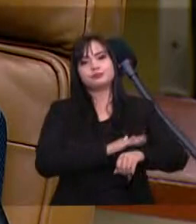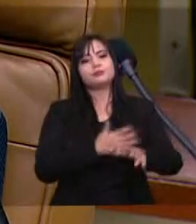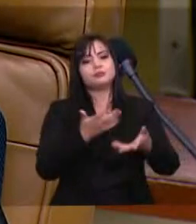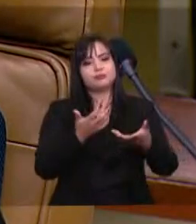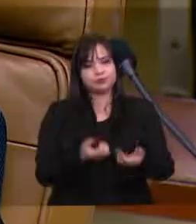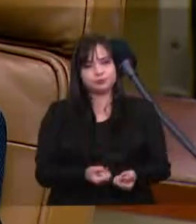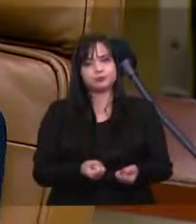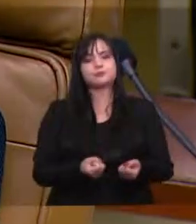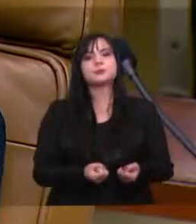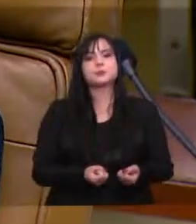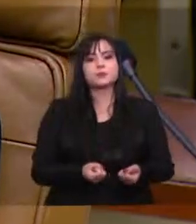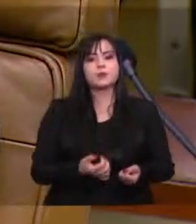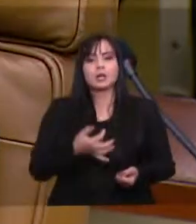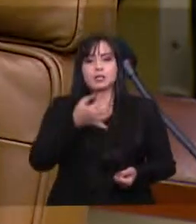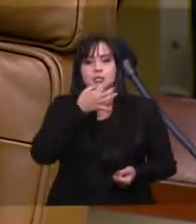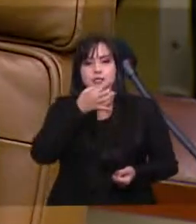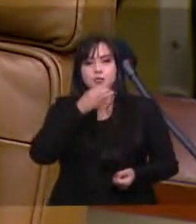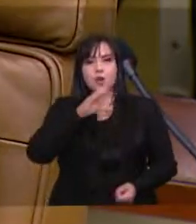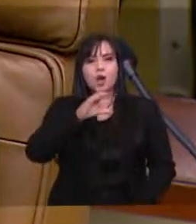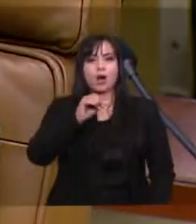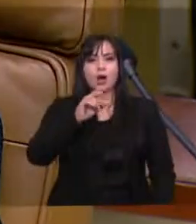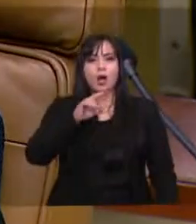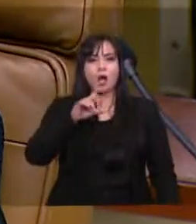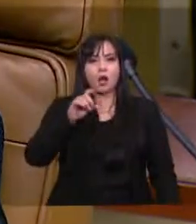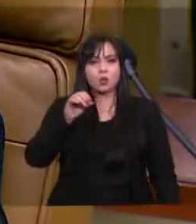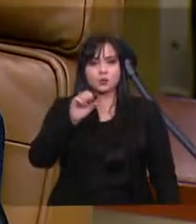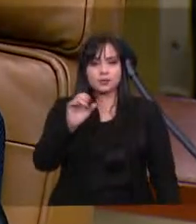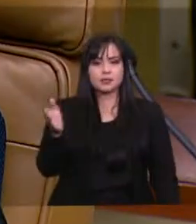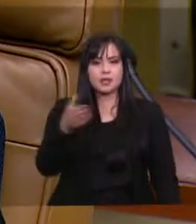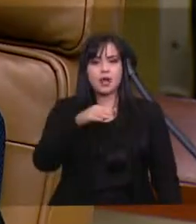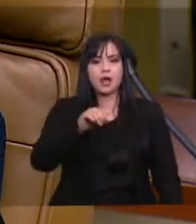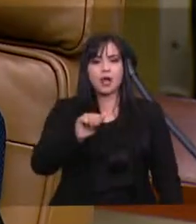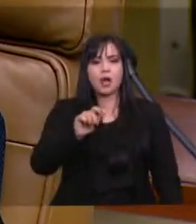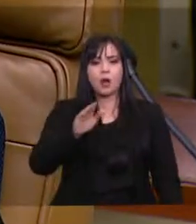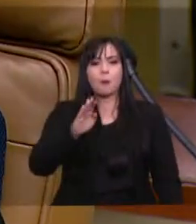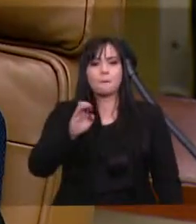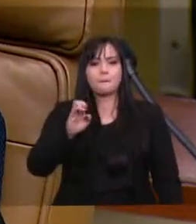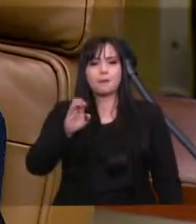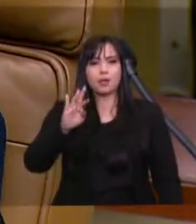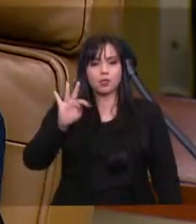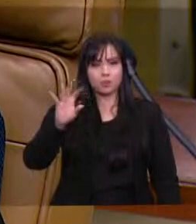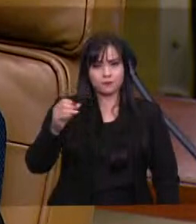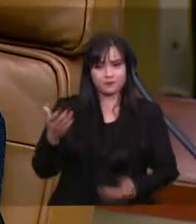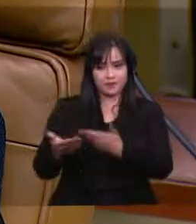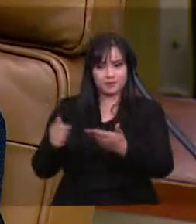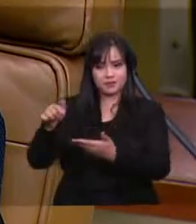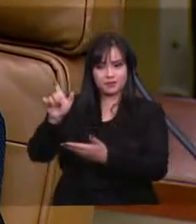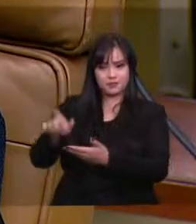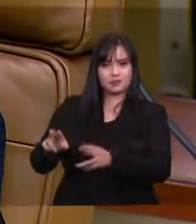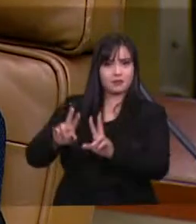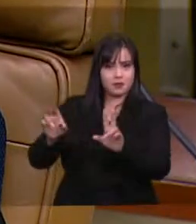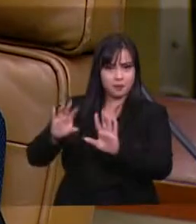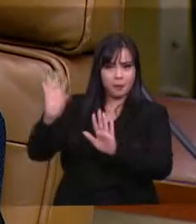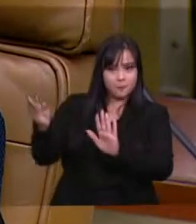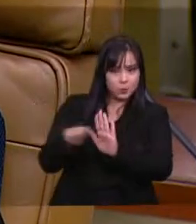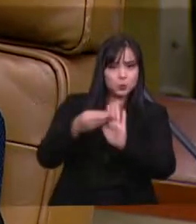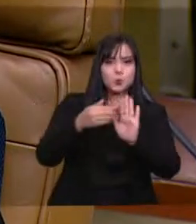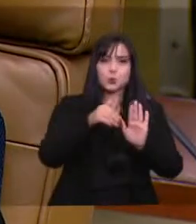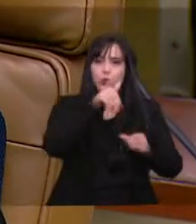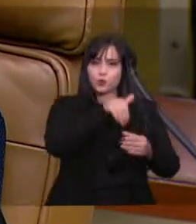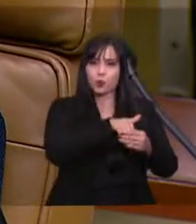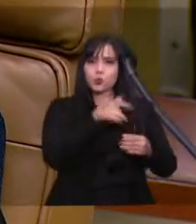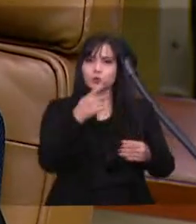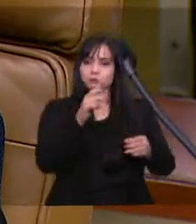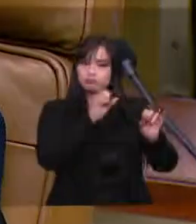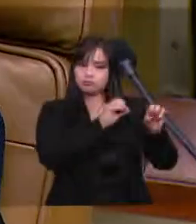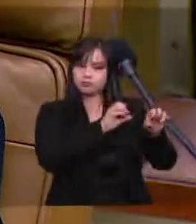pela doutrina e cito Carlos Alberto Bittar filho que trata do tema reproduz no voto a